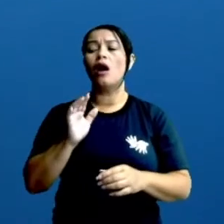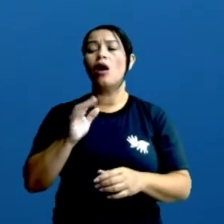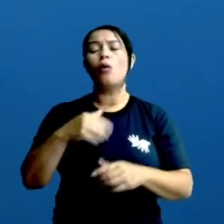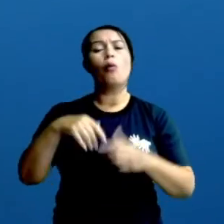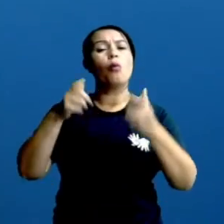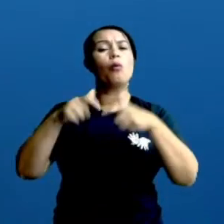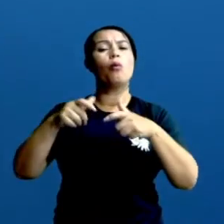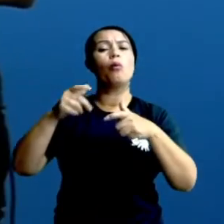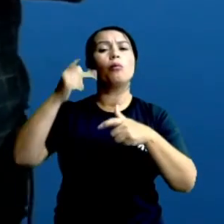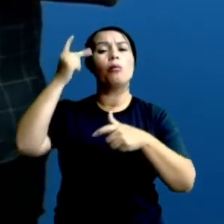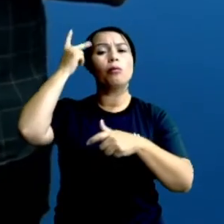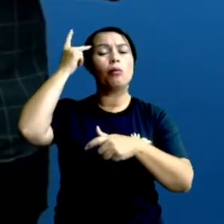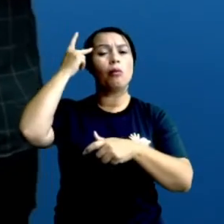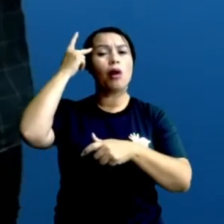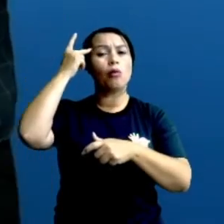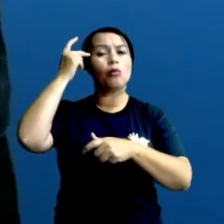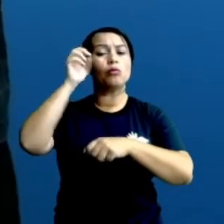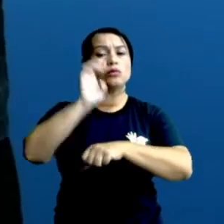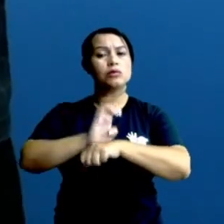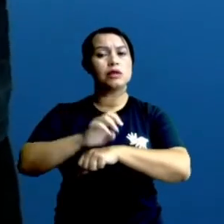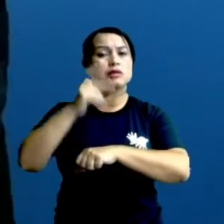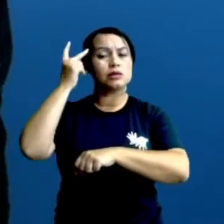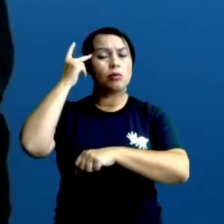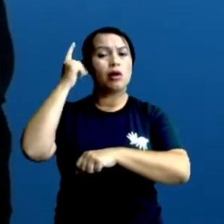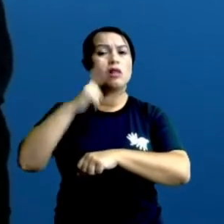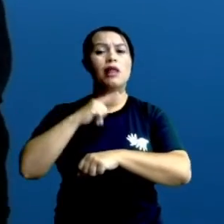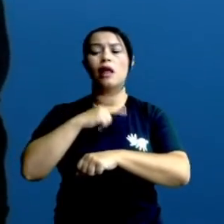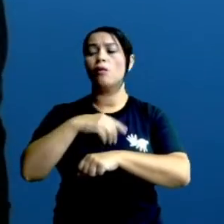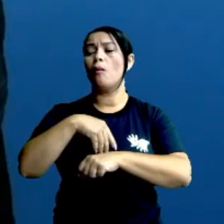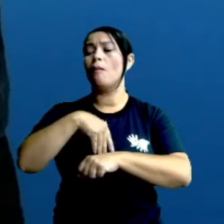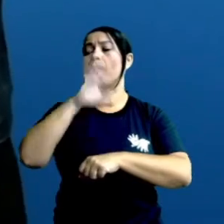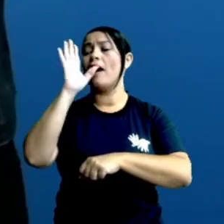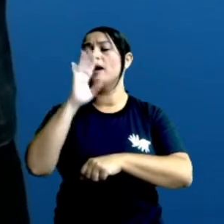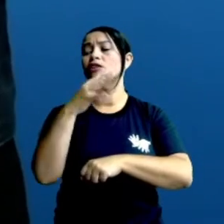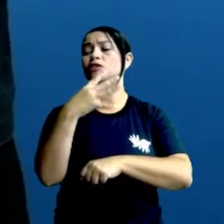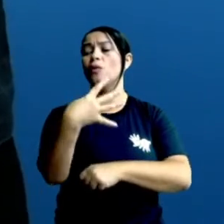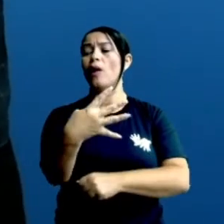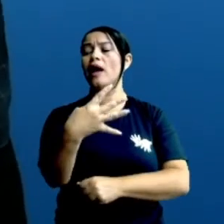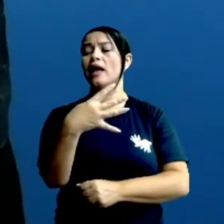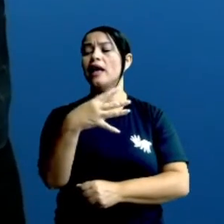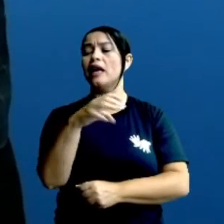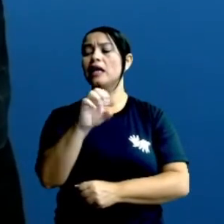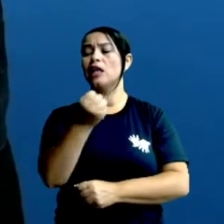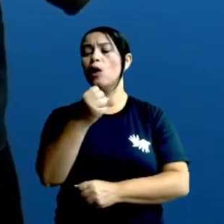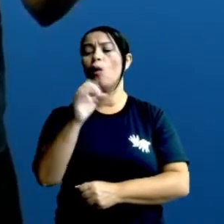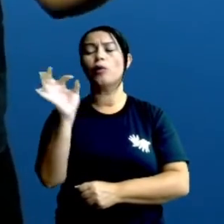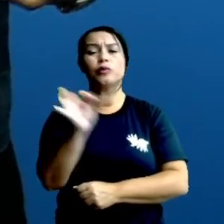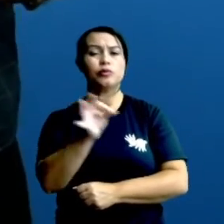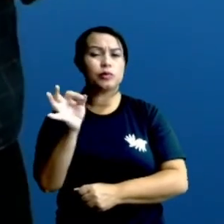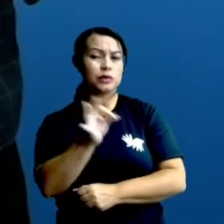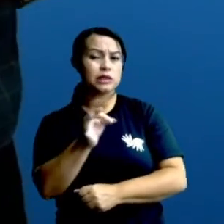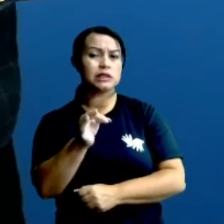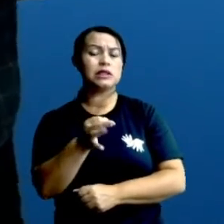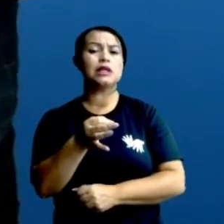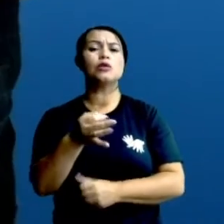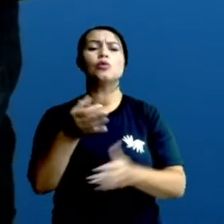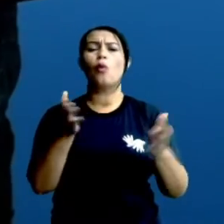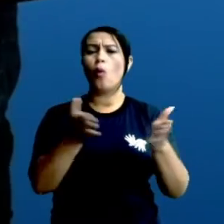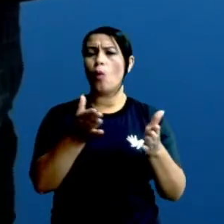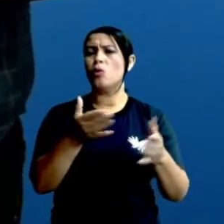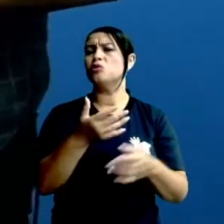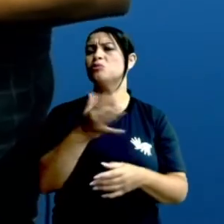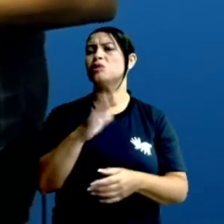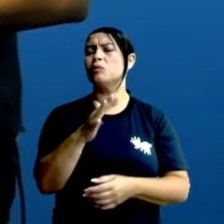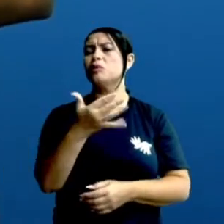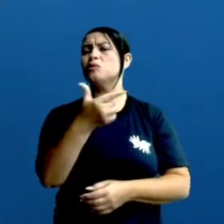Paulo aqui, com mais de 48% da produção industrial naquele ano, em 2001. Não mudou tanto hoje chega a quase